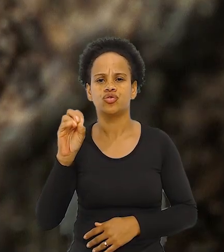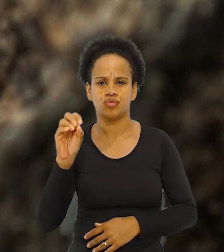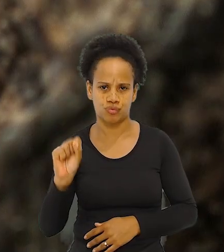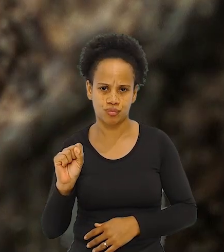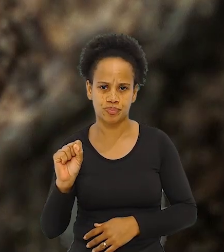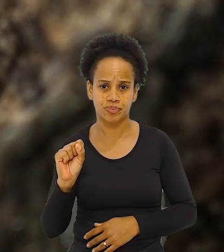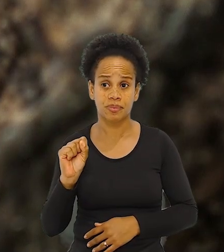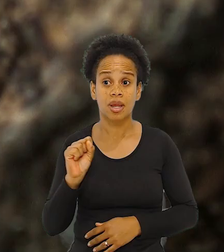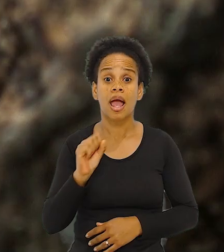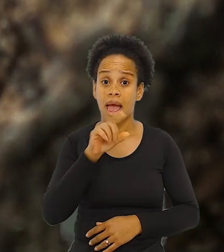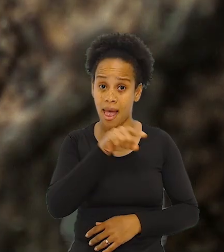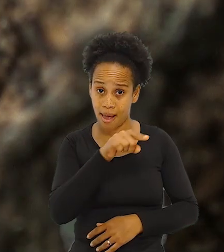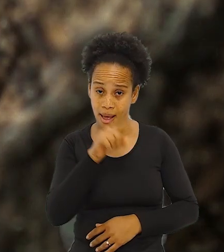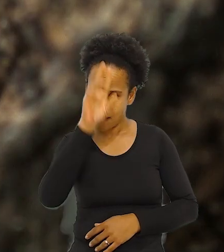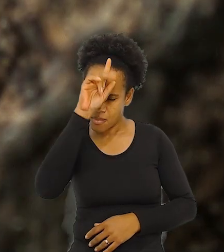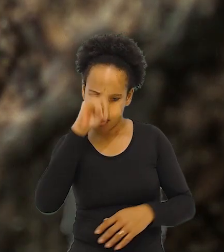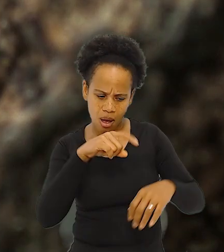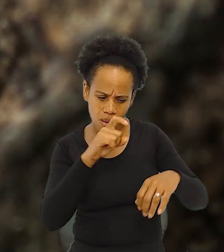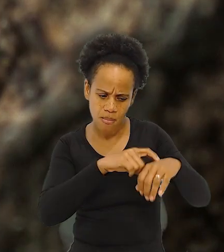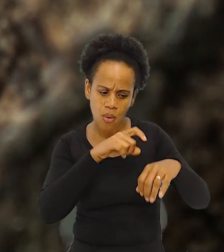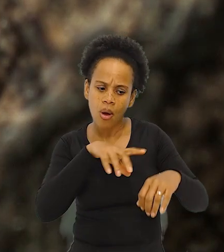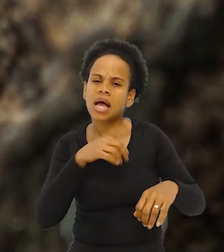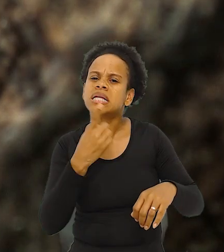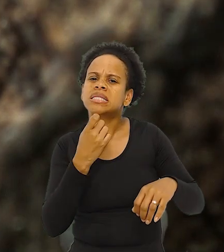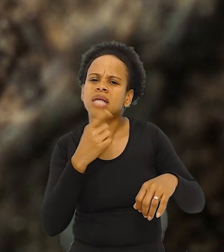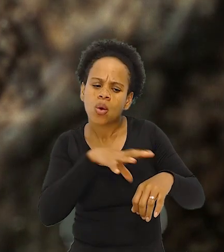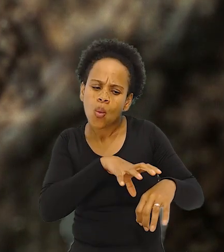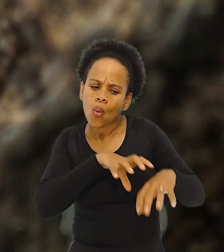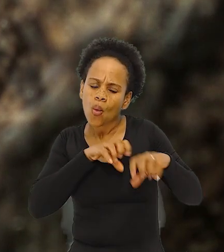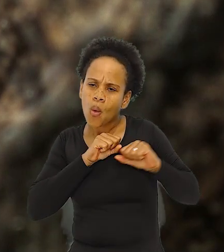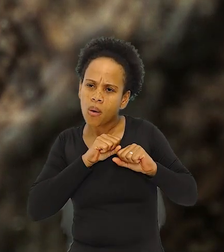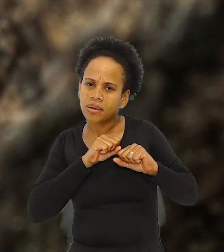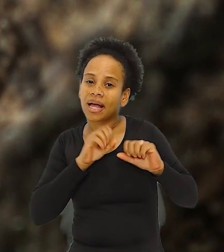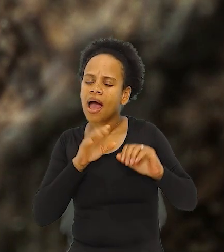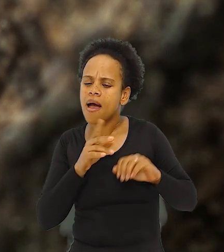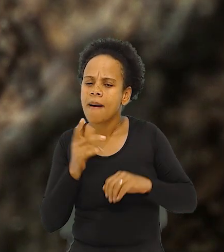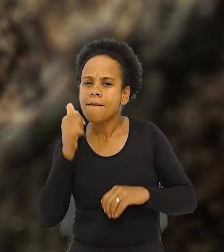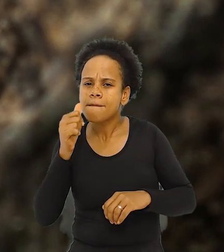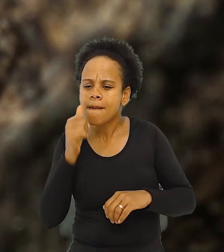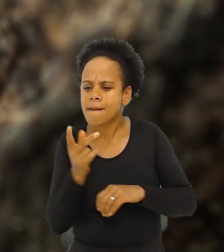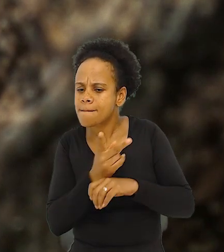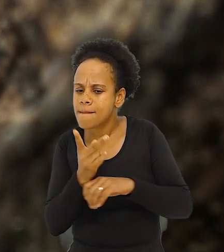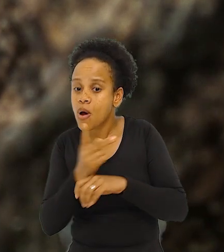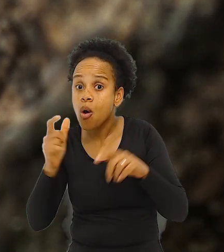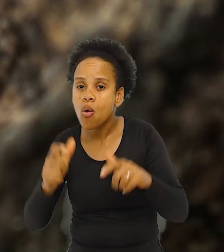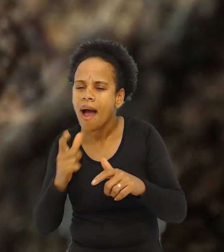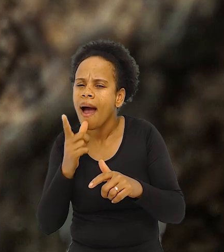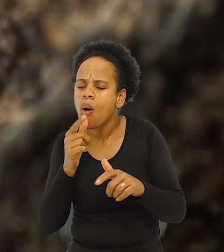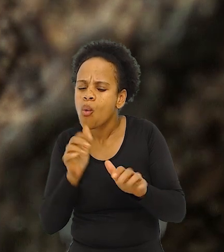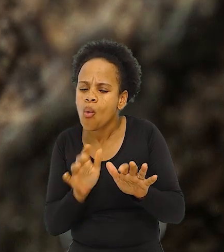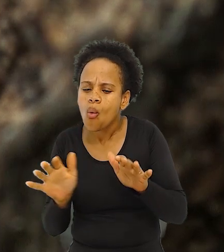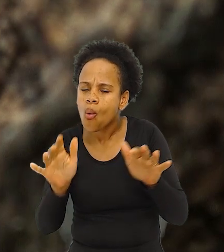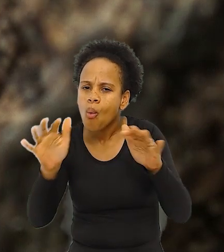Após a alimentação sanguínea, as fêmeas procuram locais úmidos e protegidos para, através